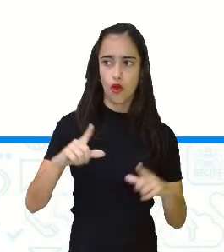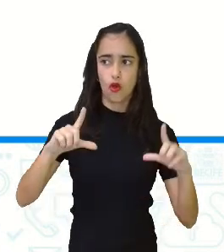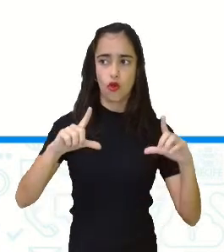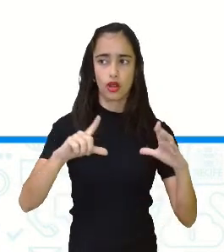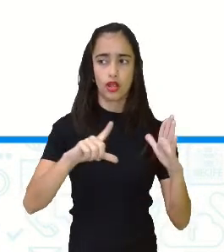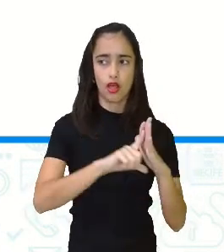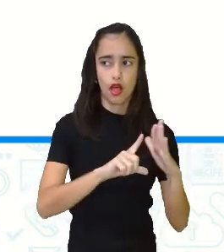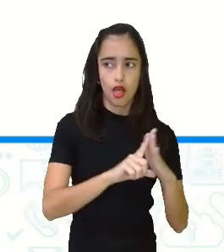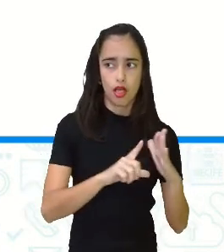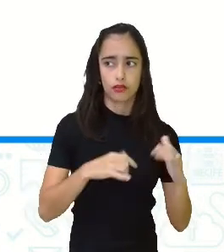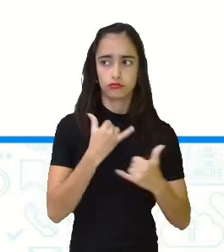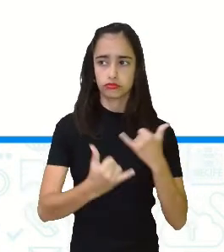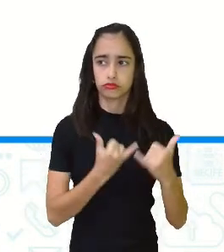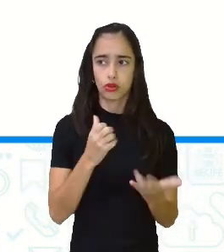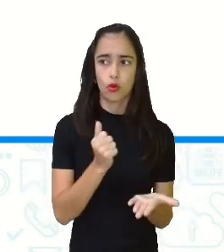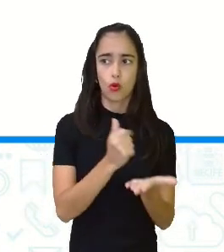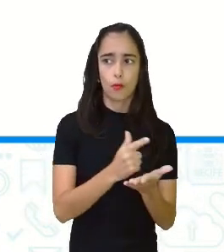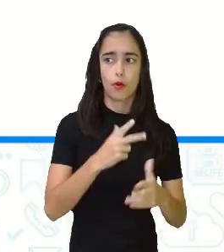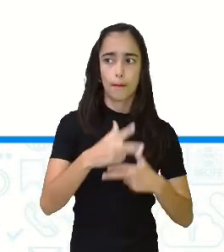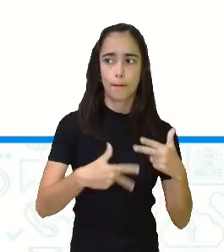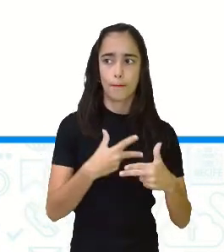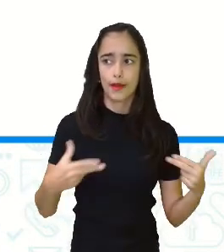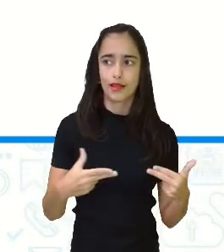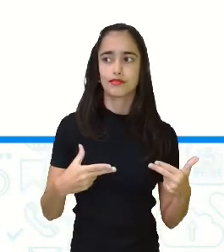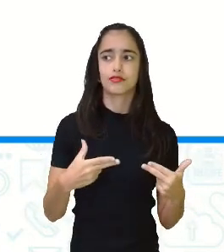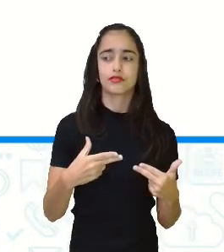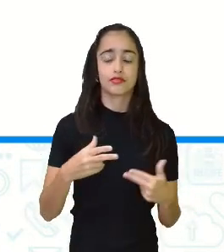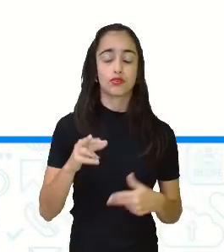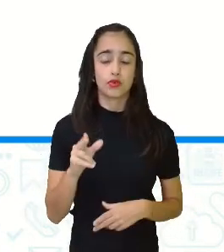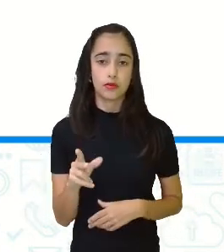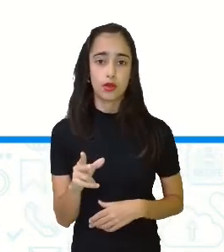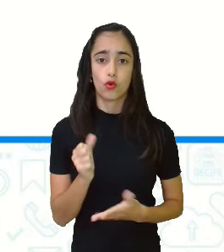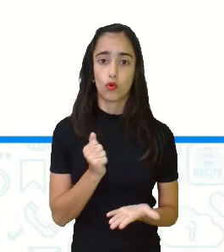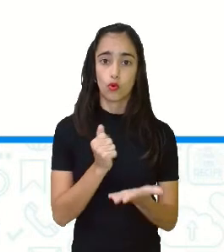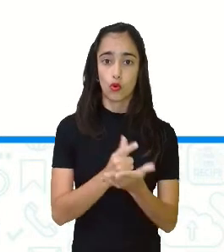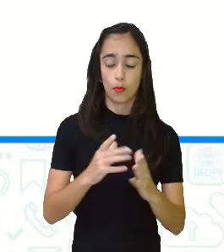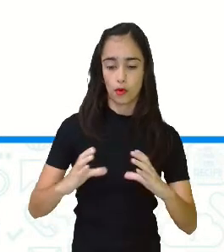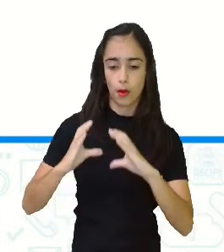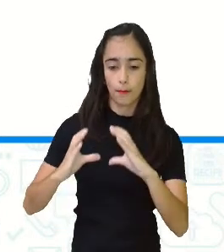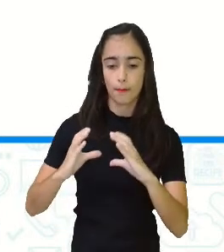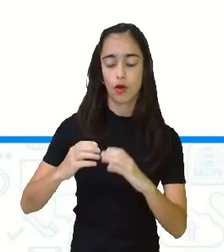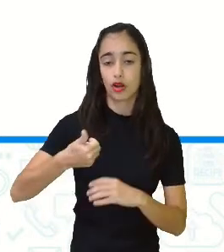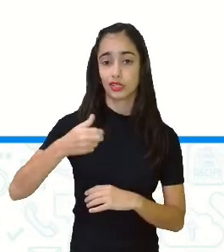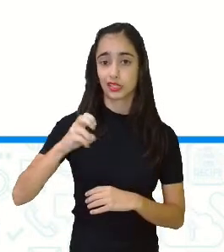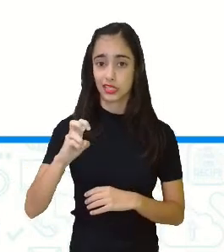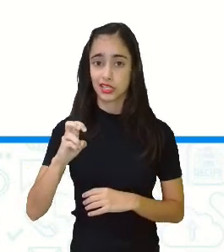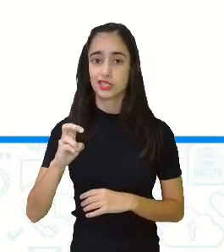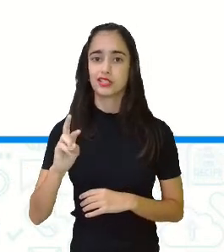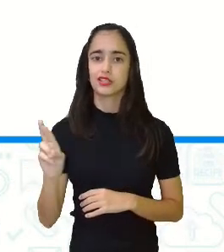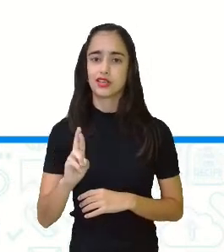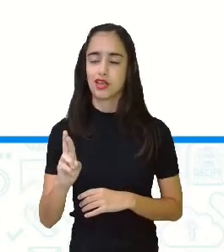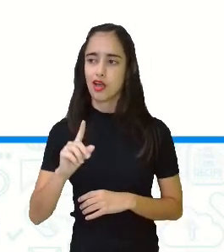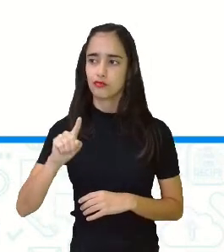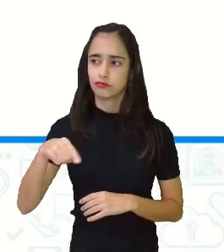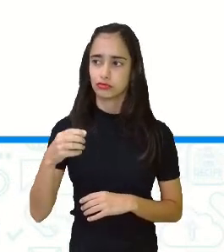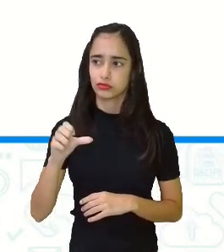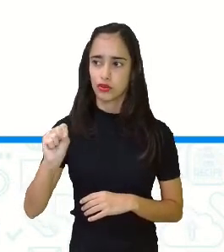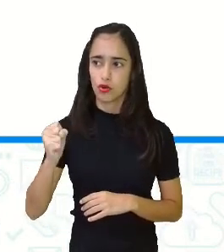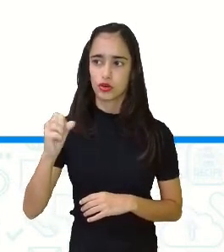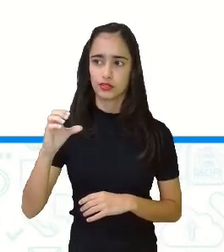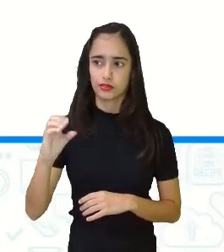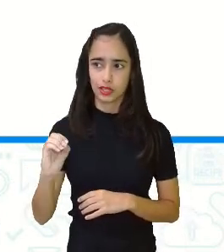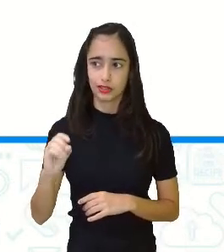seu irmão mais novo. Comprou uma bola que custou R$ 15,80 e um carrinho por